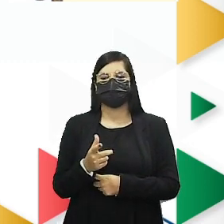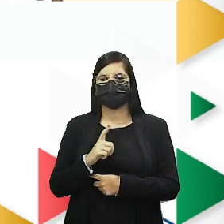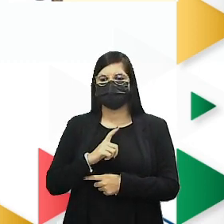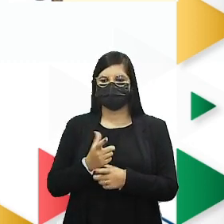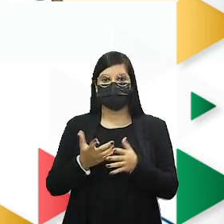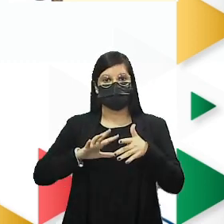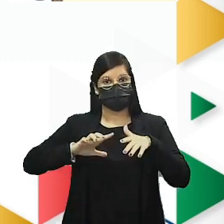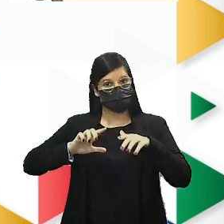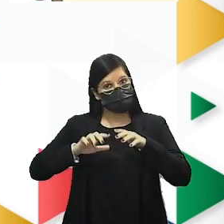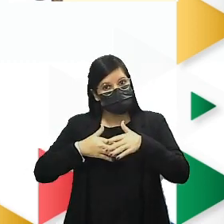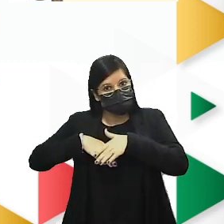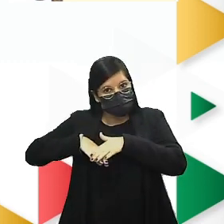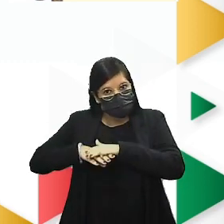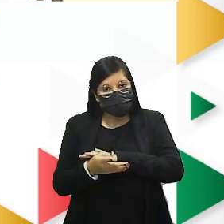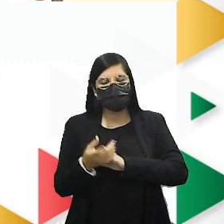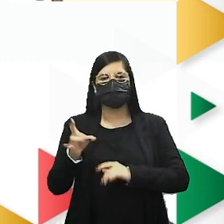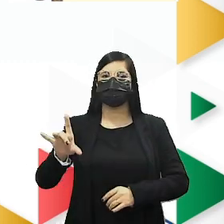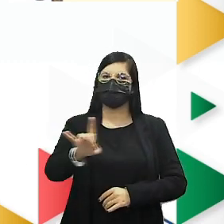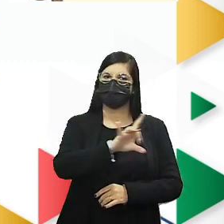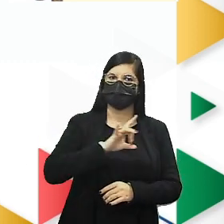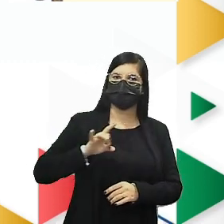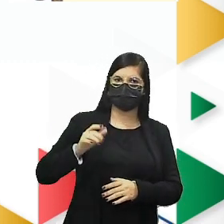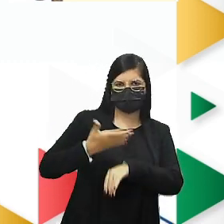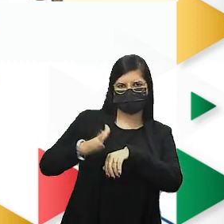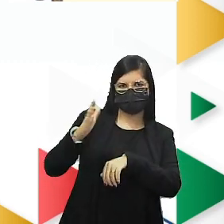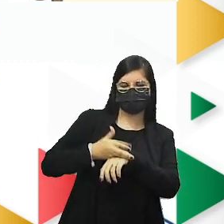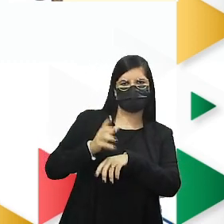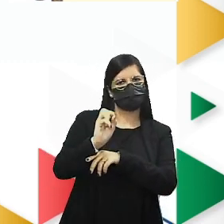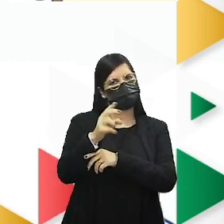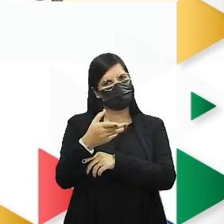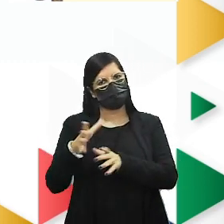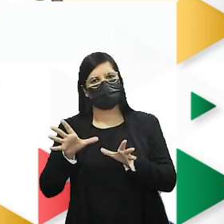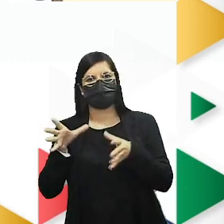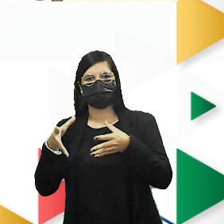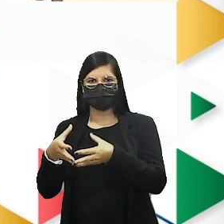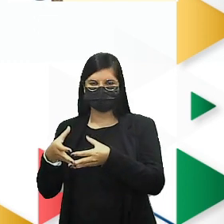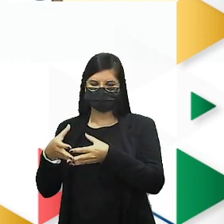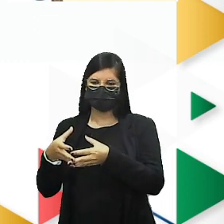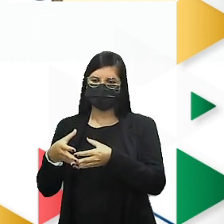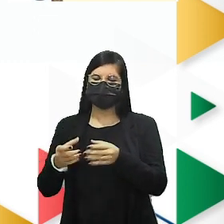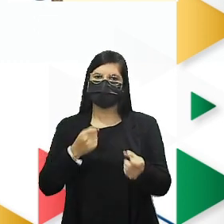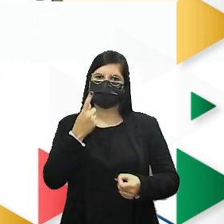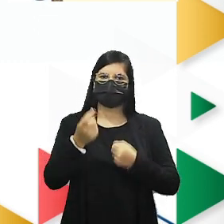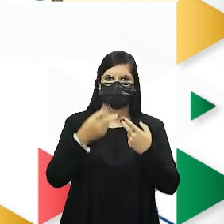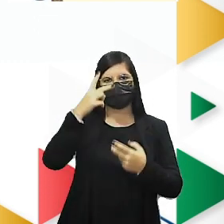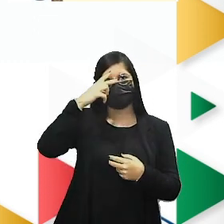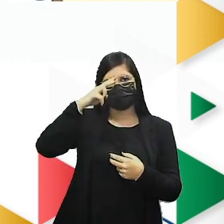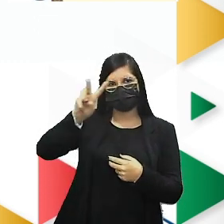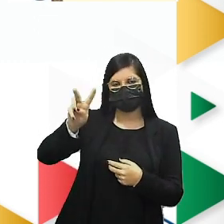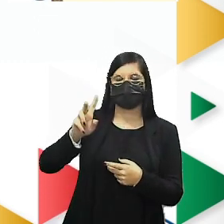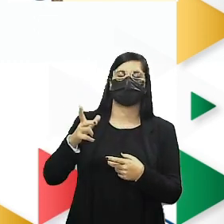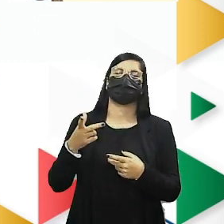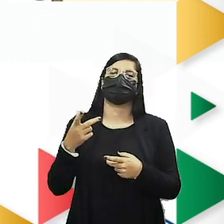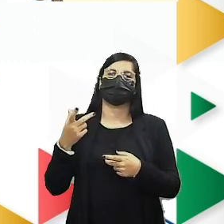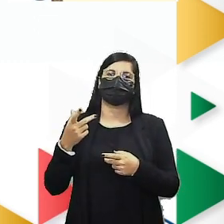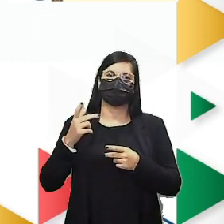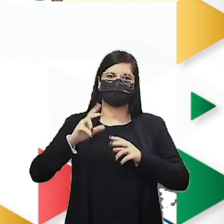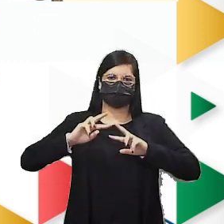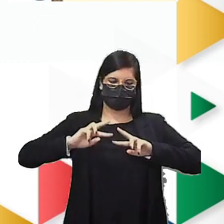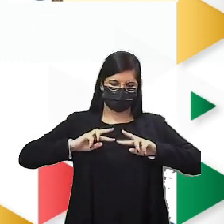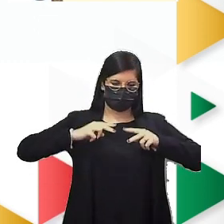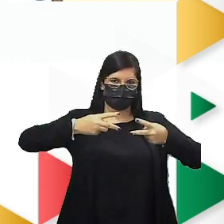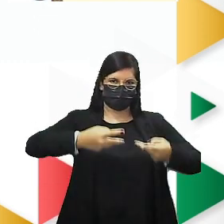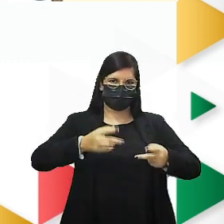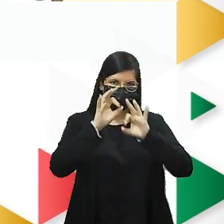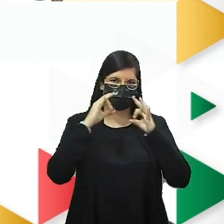são costumes que são praticados individualmente, uma pessoa só, ou no coletivo. E muitas vezes são histórias que são passadas, né, de geração